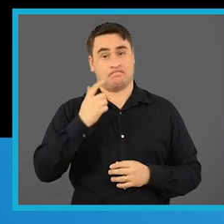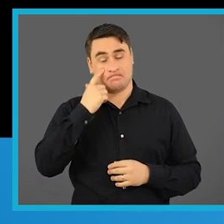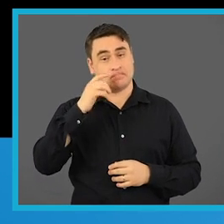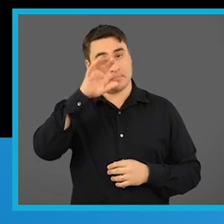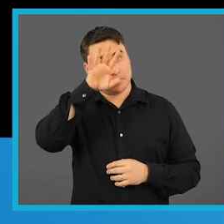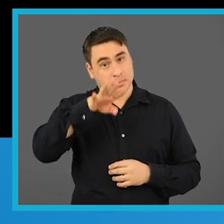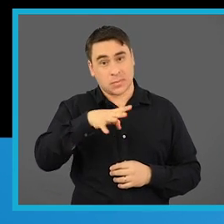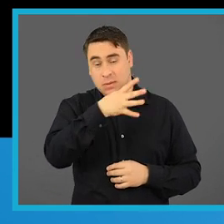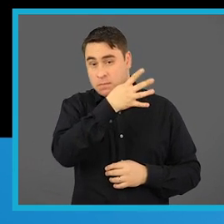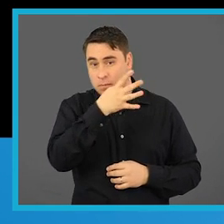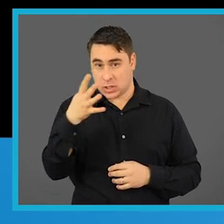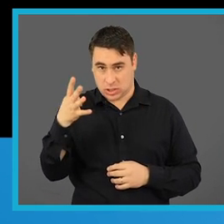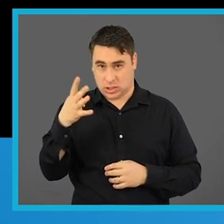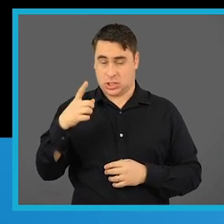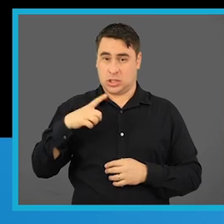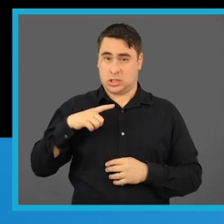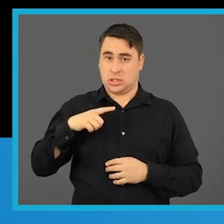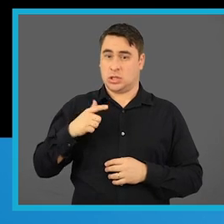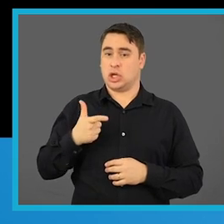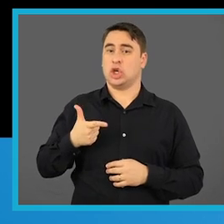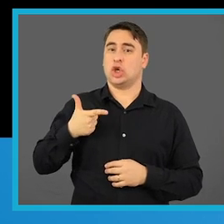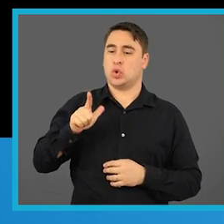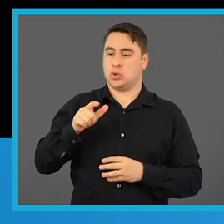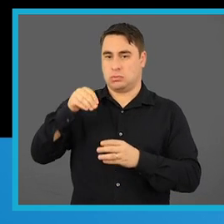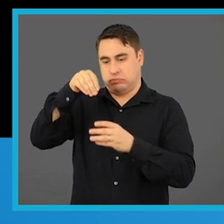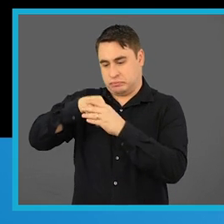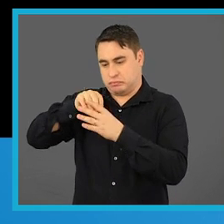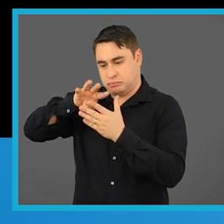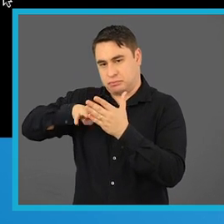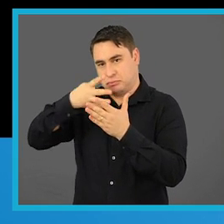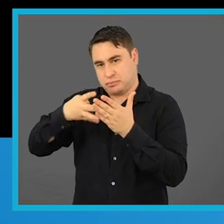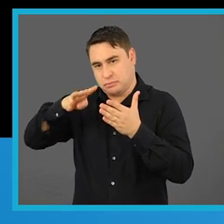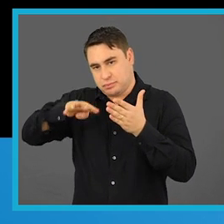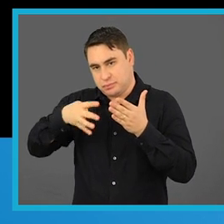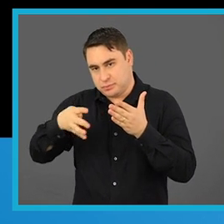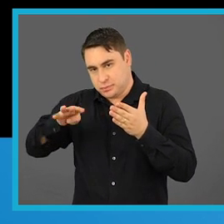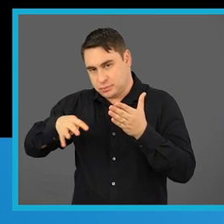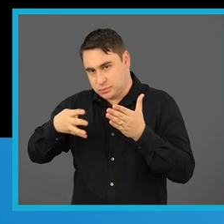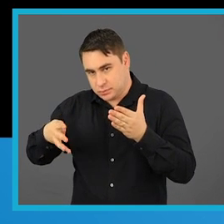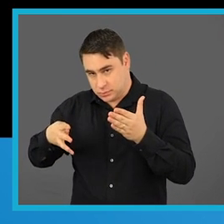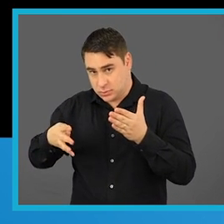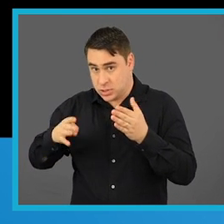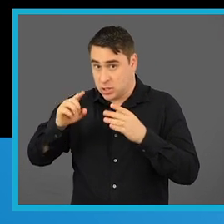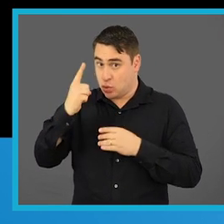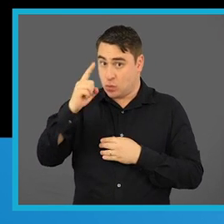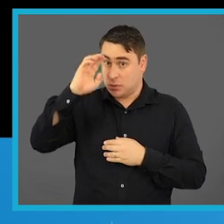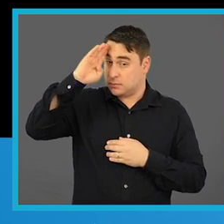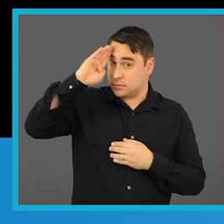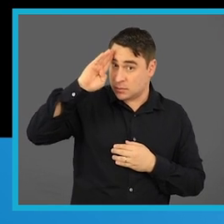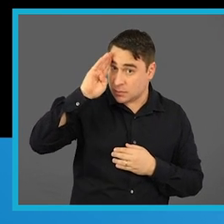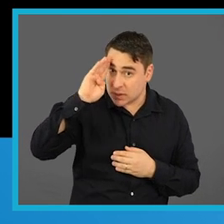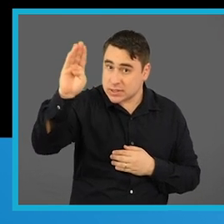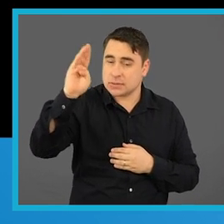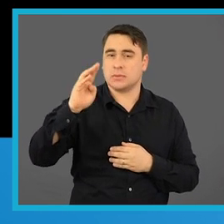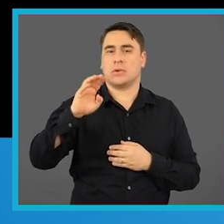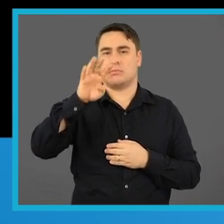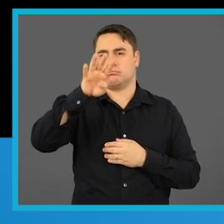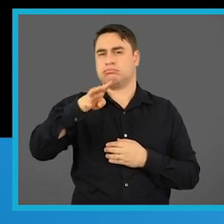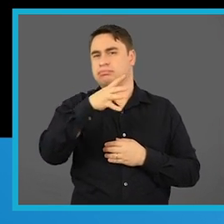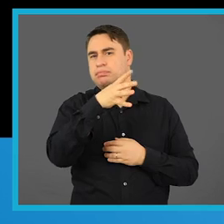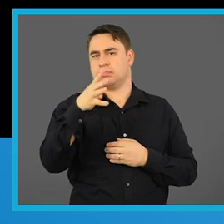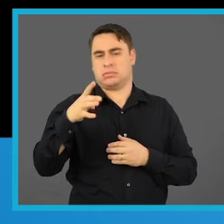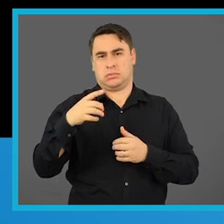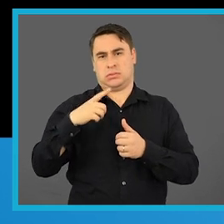Essa planilha ela é composta de várias planilhas e ela tem uma planilha principal onde